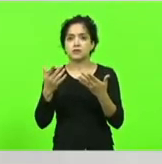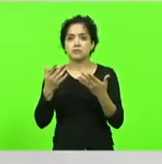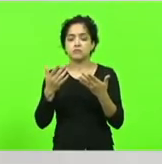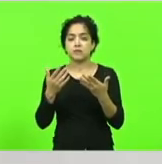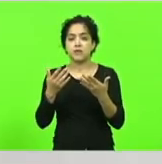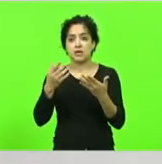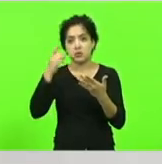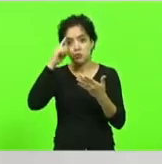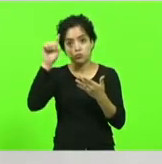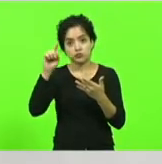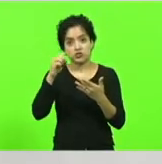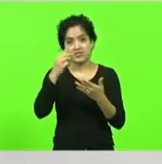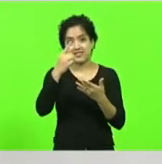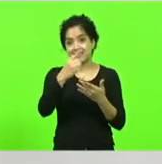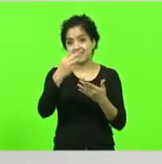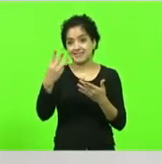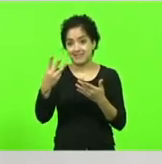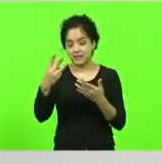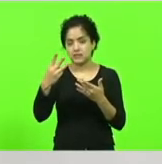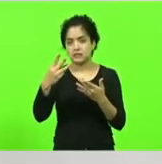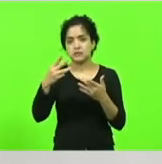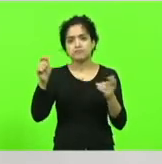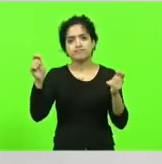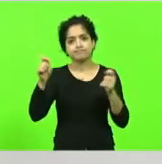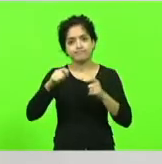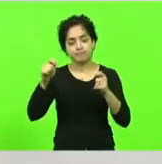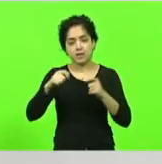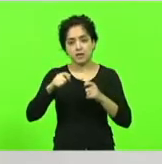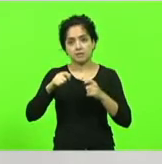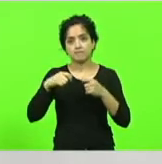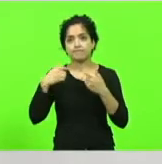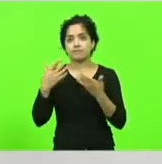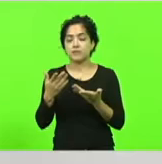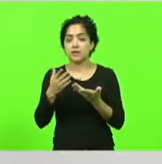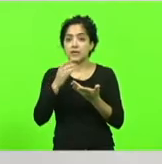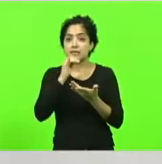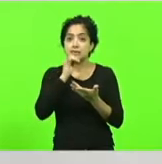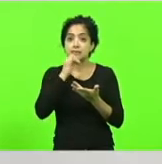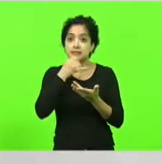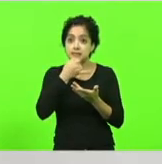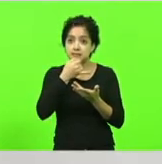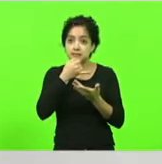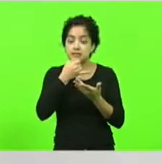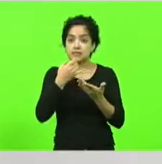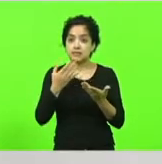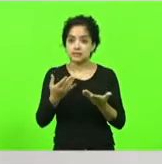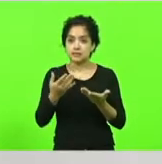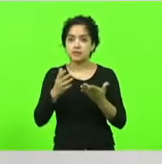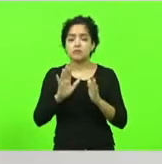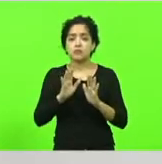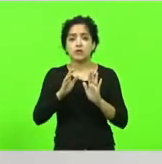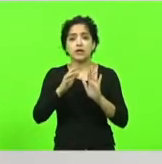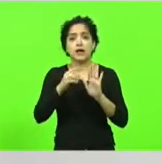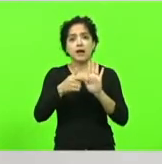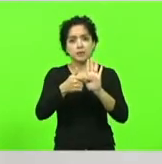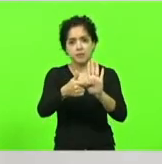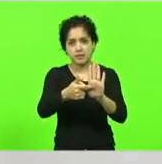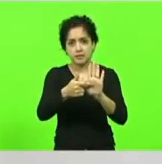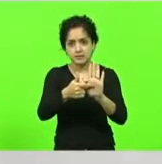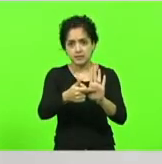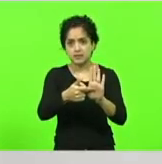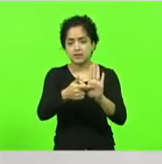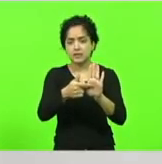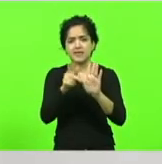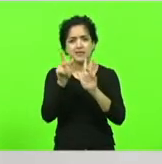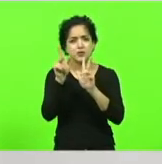dia 13 a gente consiga fazer isso. Tristeza para a gente, pois apresentei um projeto, deputado Adrianinho, idêntico